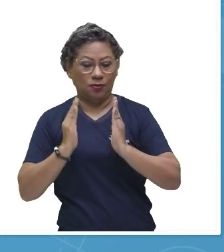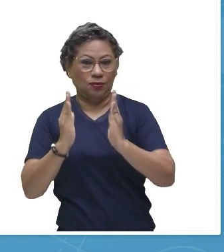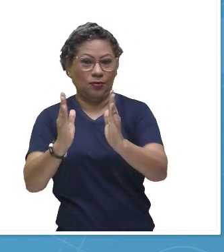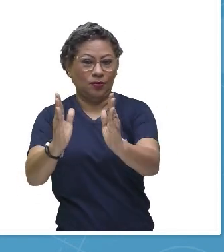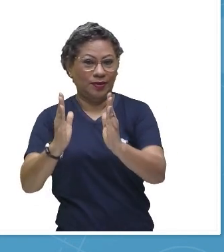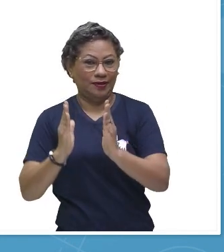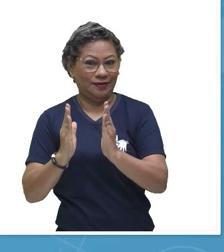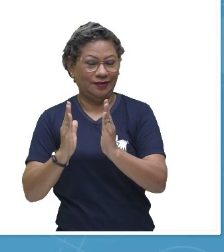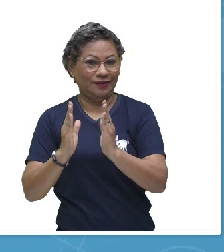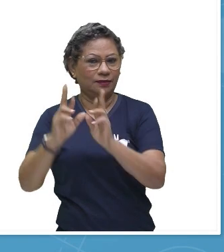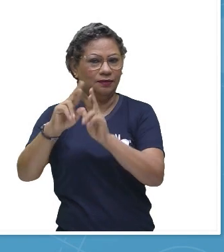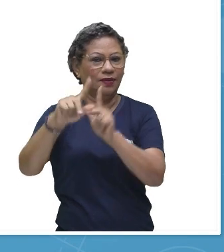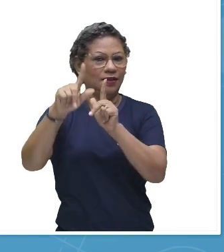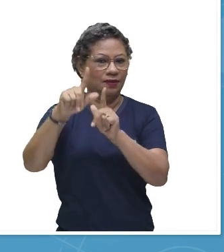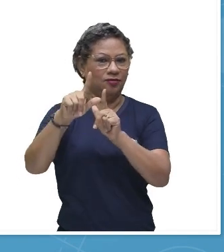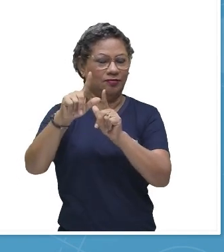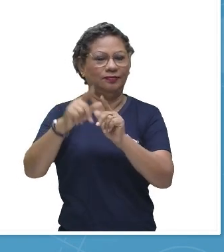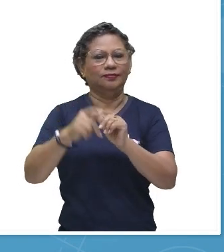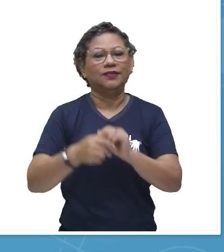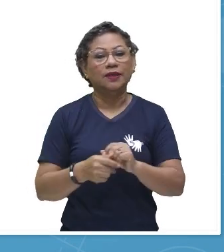retas reversas.